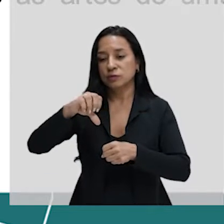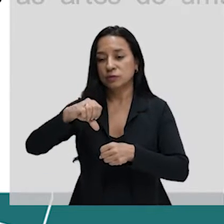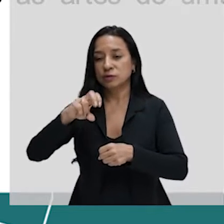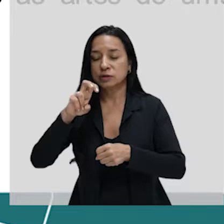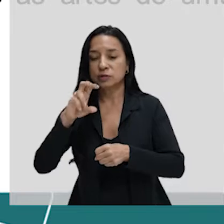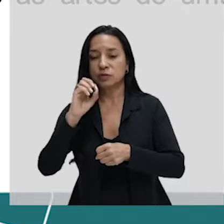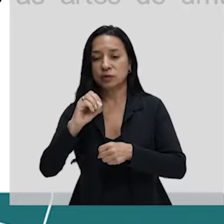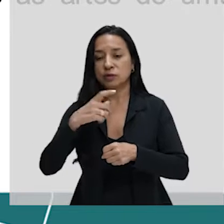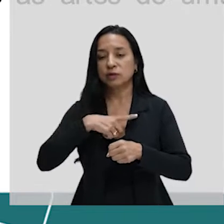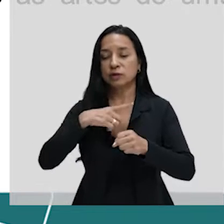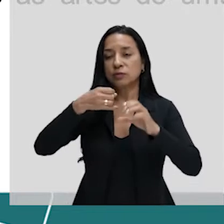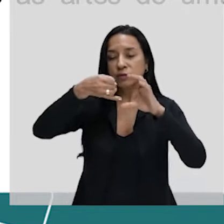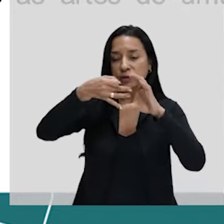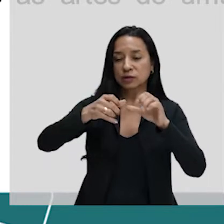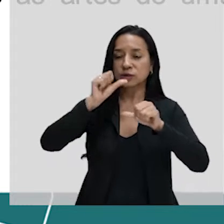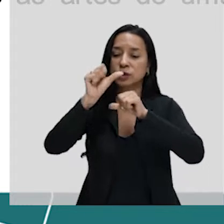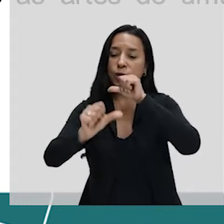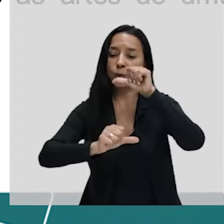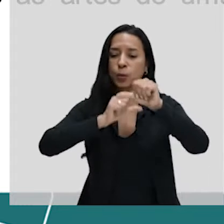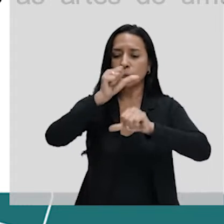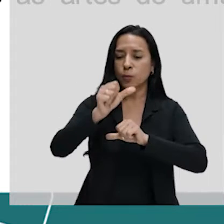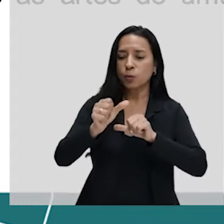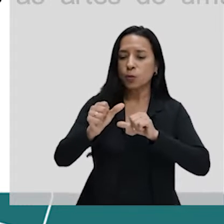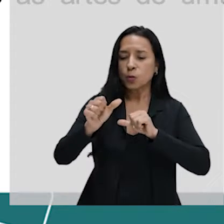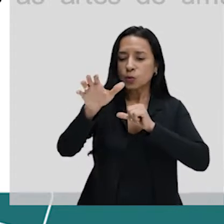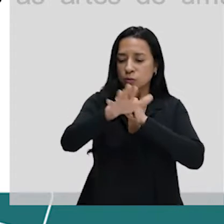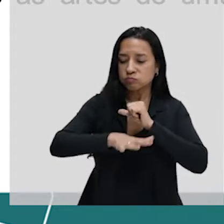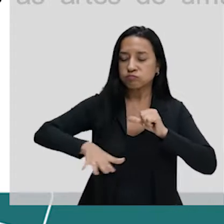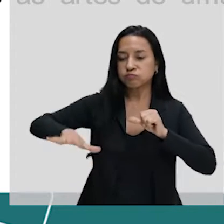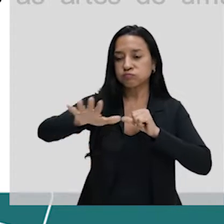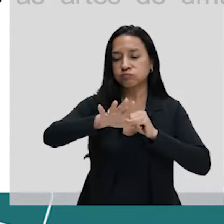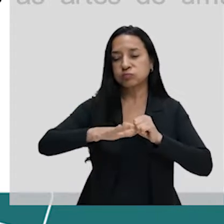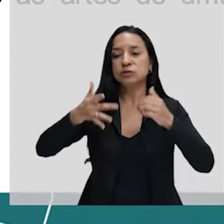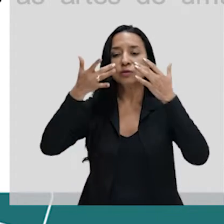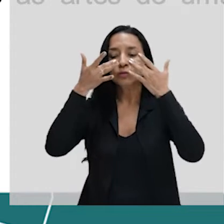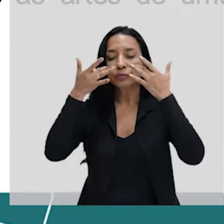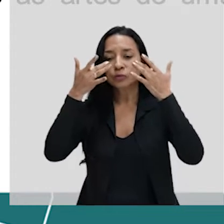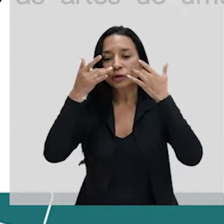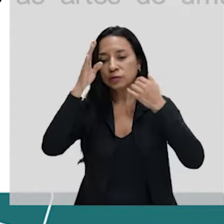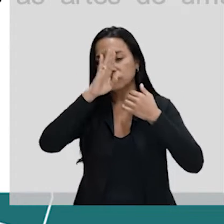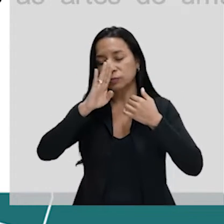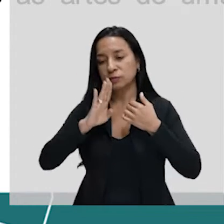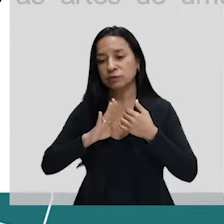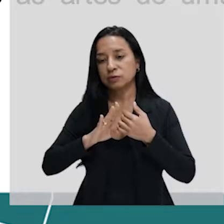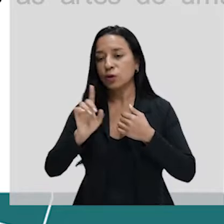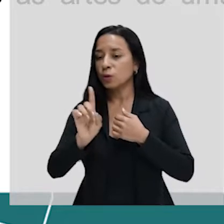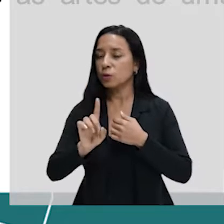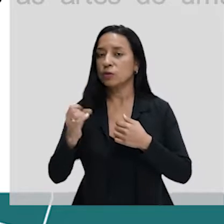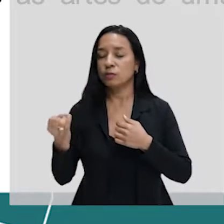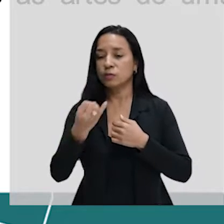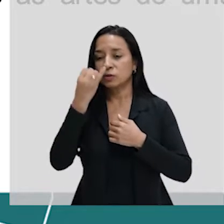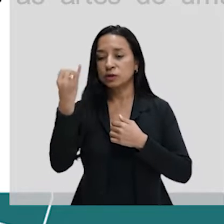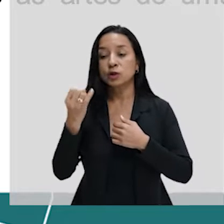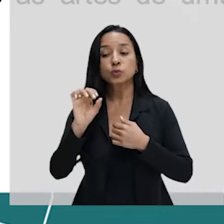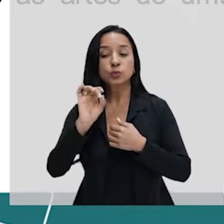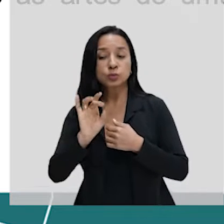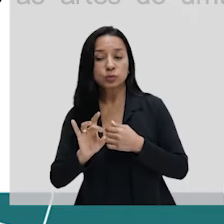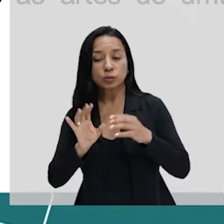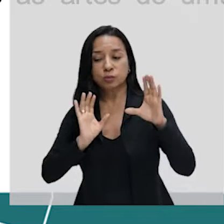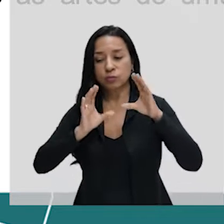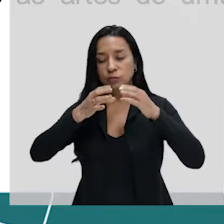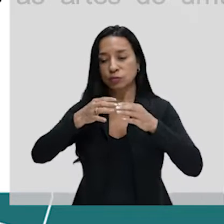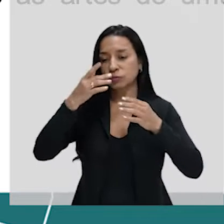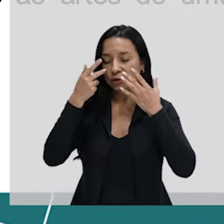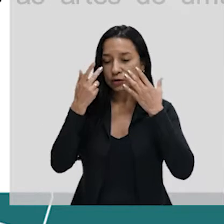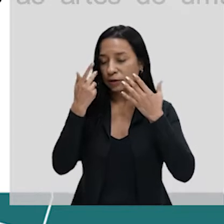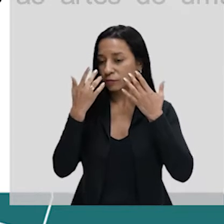característica que vai modificar a cena teatral brasileira. Então, ele não é importante só como grupo de teatro, ele é importante como conceito